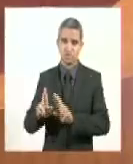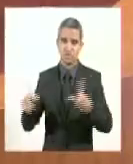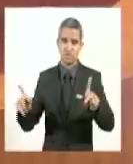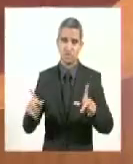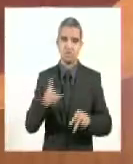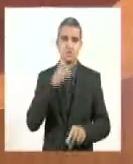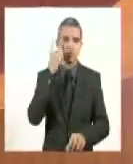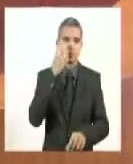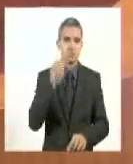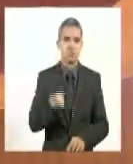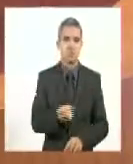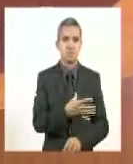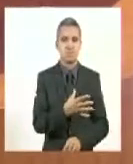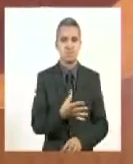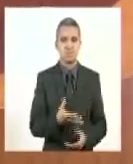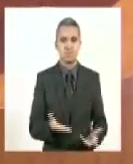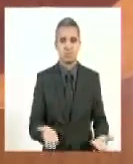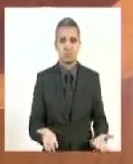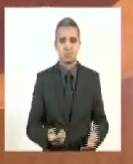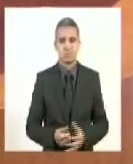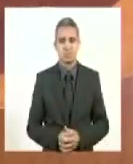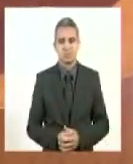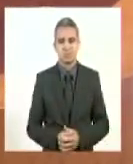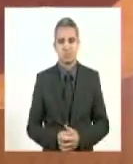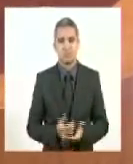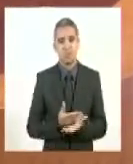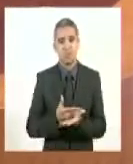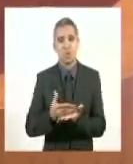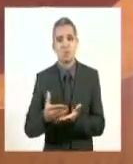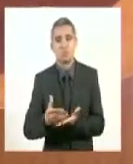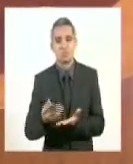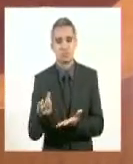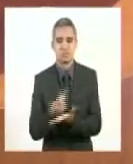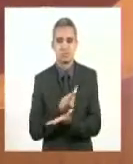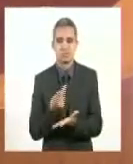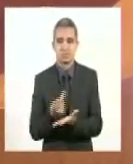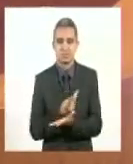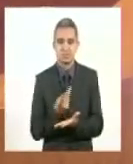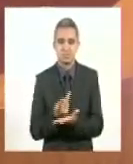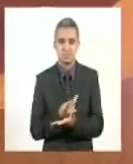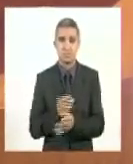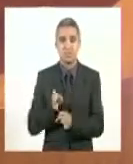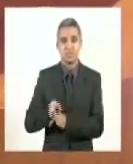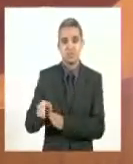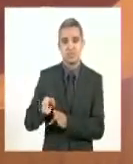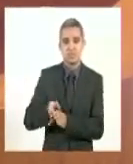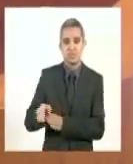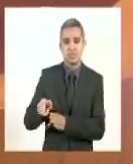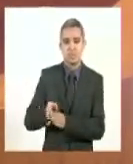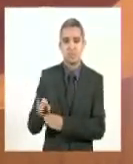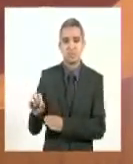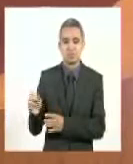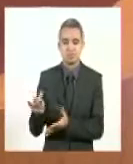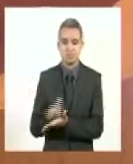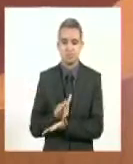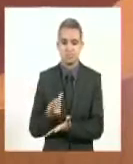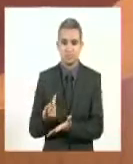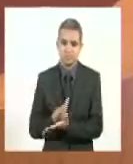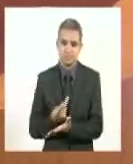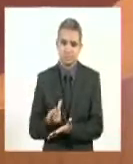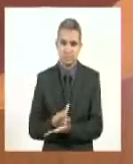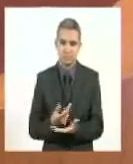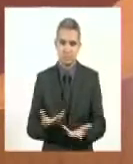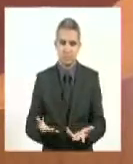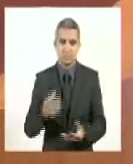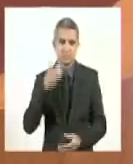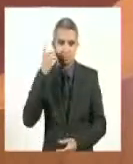que estão indo por um caminho errado, sendo orientado de forma errada